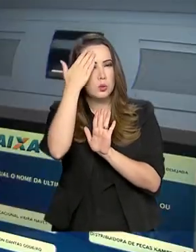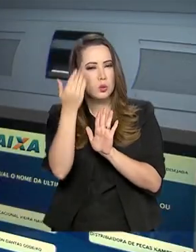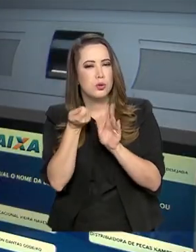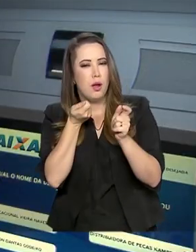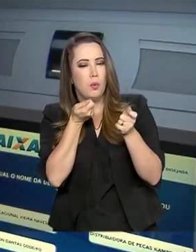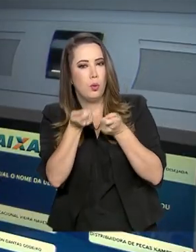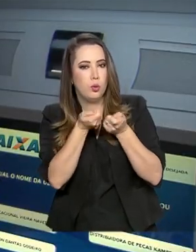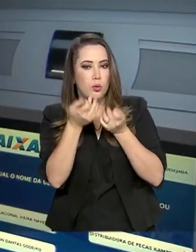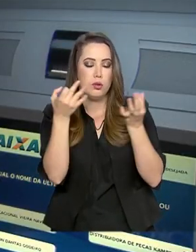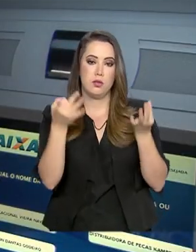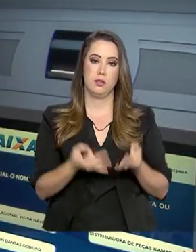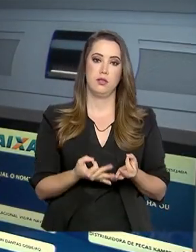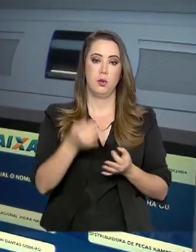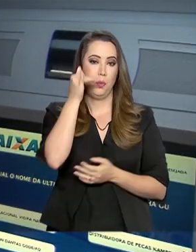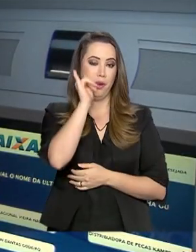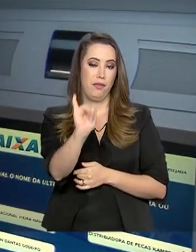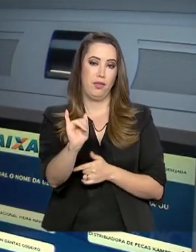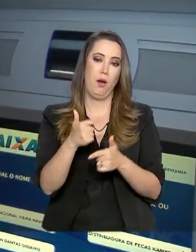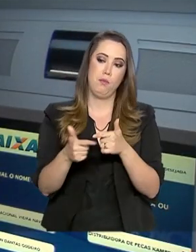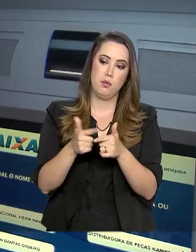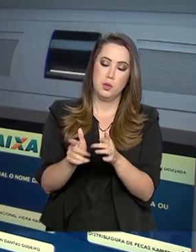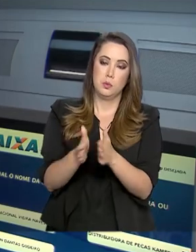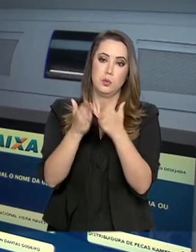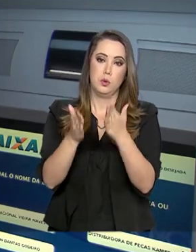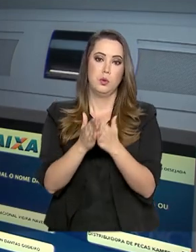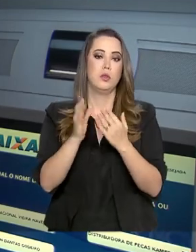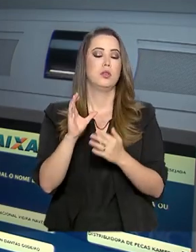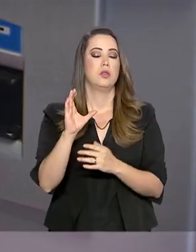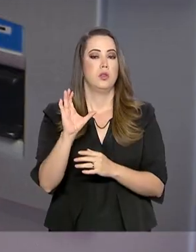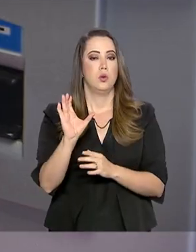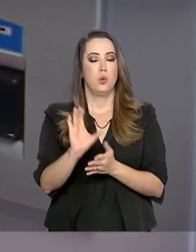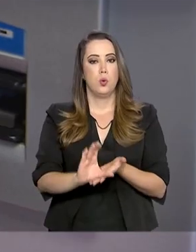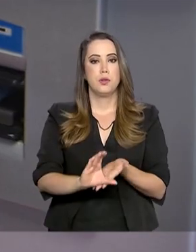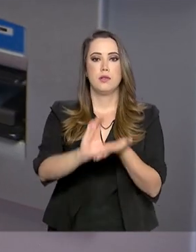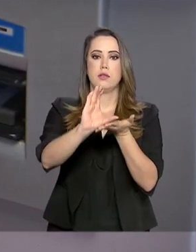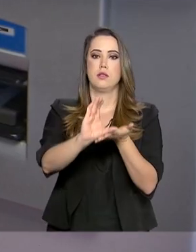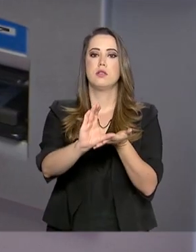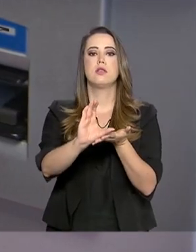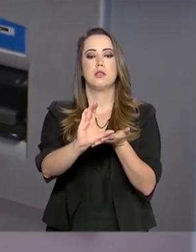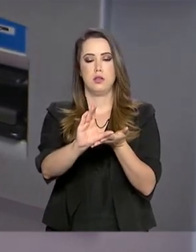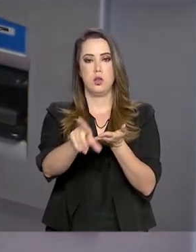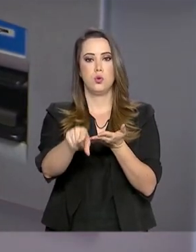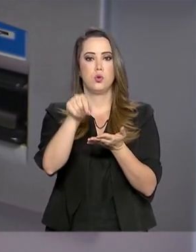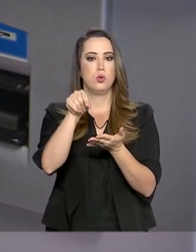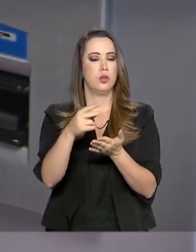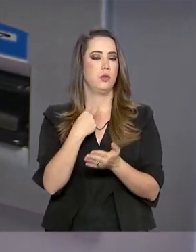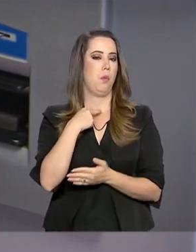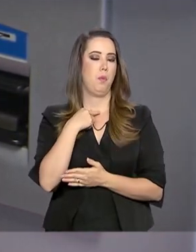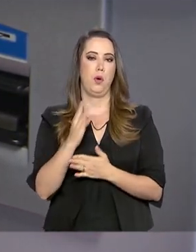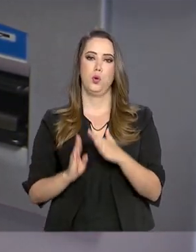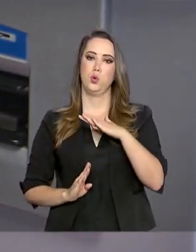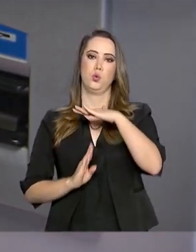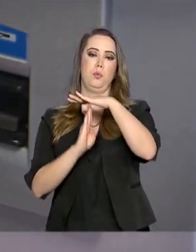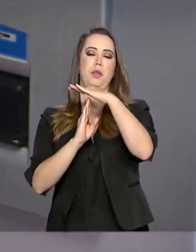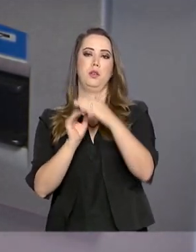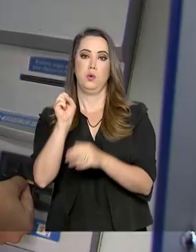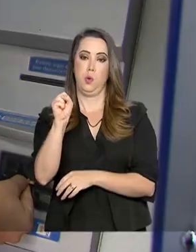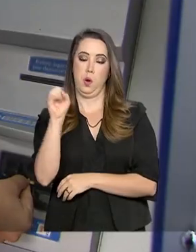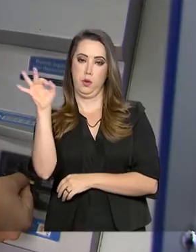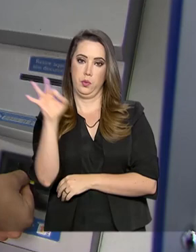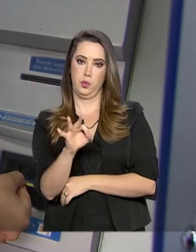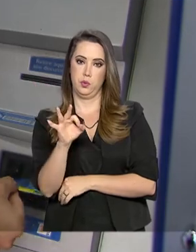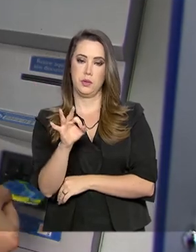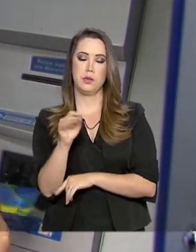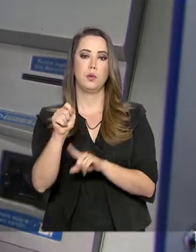pobres, o Conselho Monetário Nacional decidiu que os bancos não poderão cobrar taxas superiores a 8% ao mês,